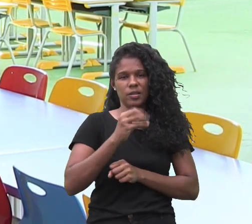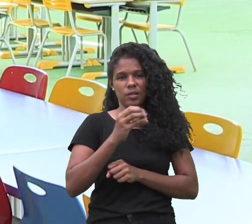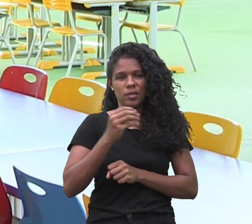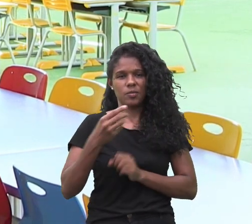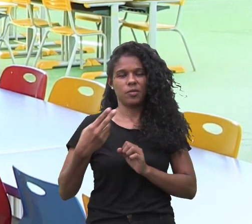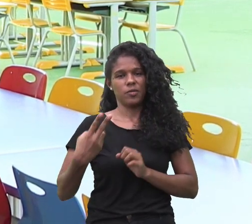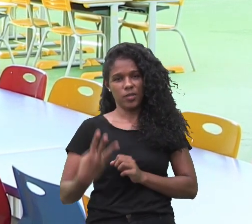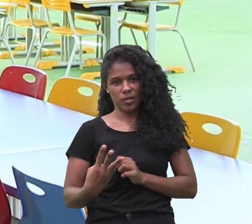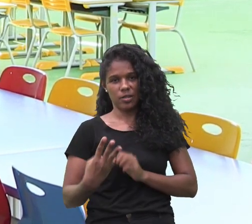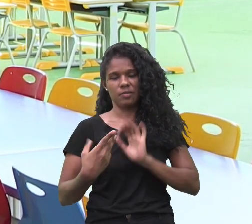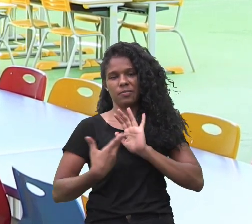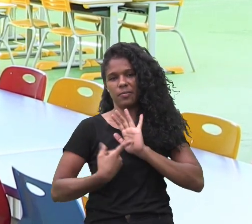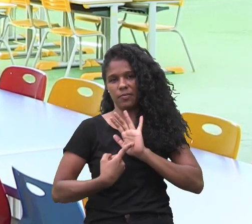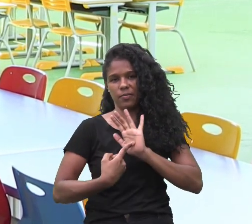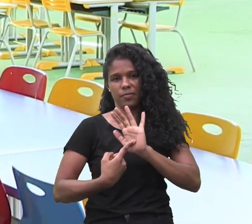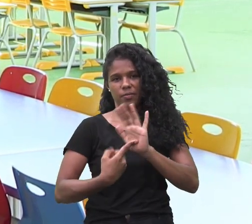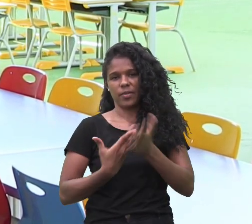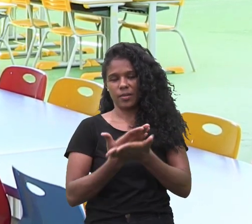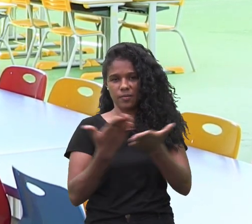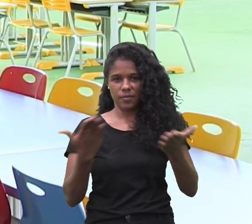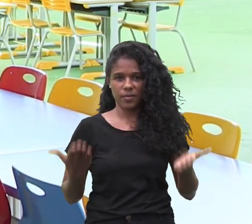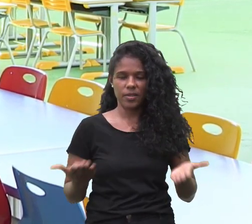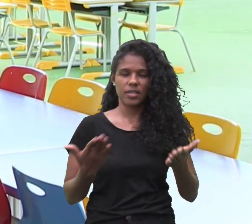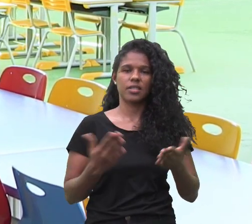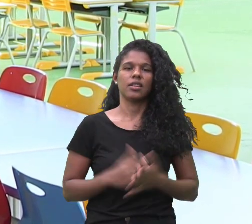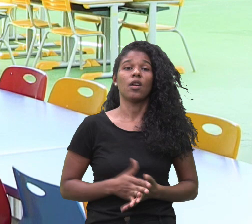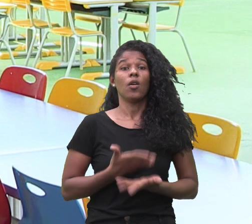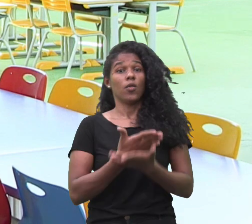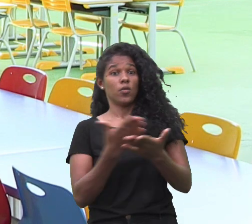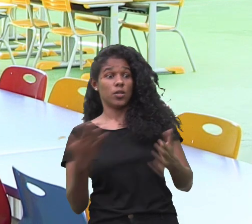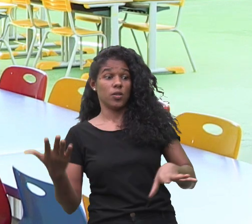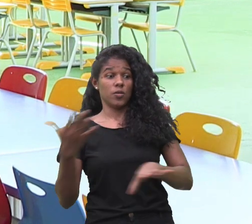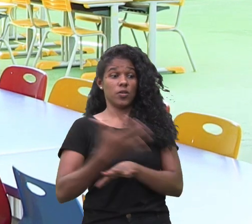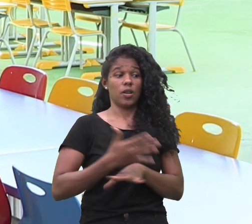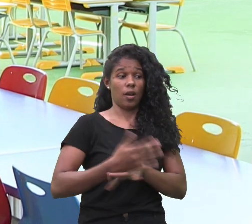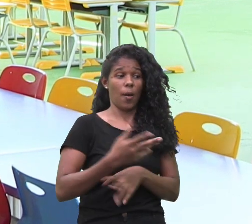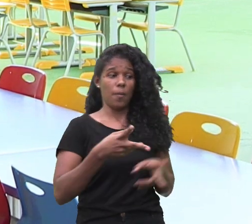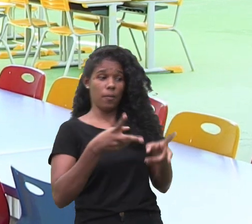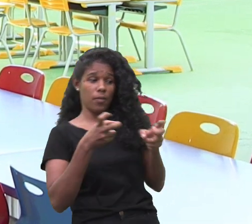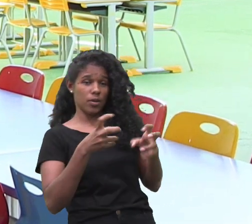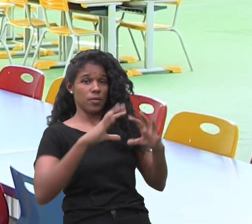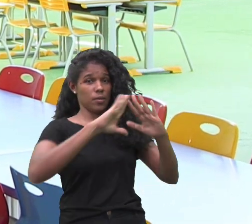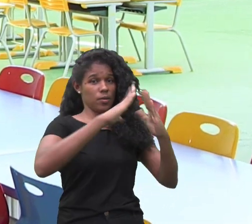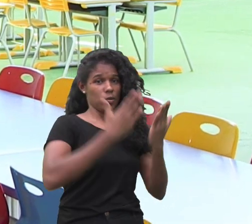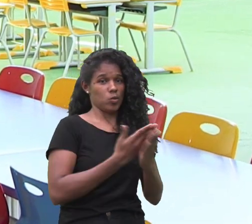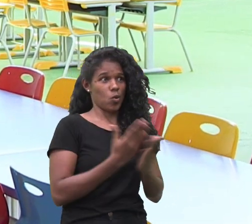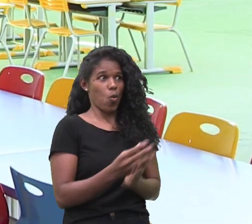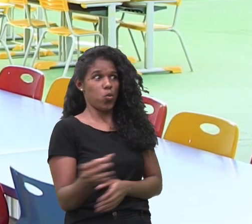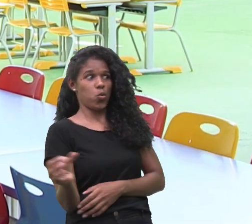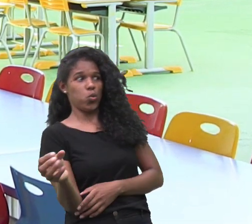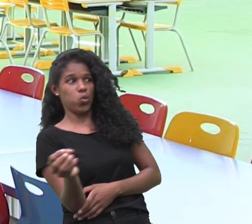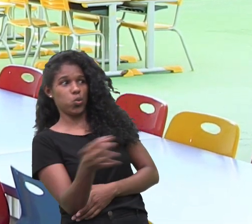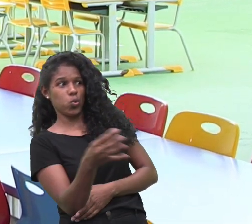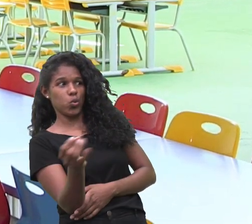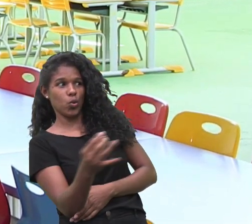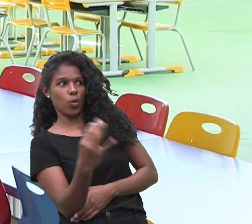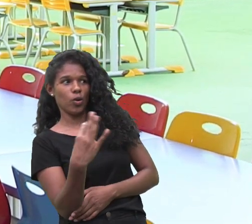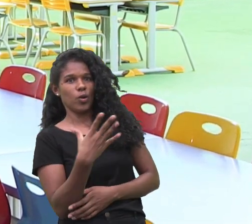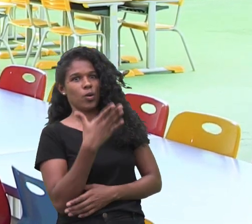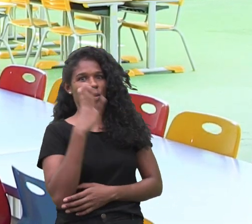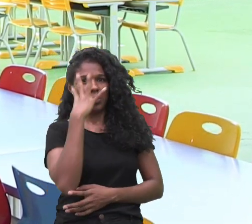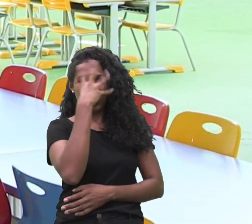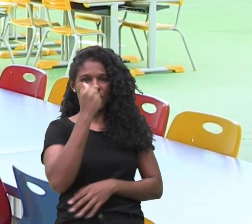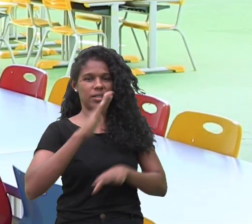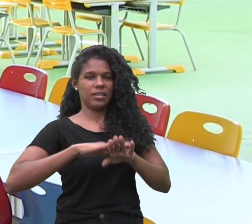das salas de aula, né, um novo piso para o nosso pátio. Então, temos grandes sonhos, o projeto vai ser realizado.